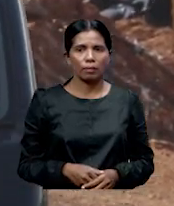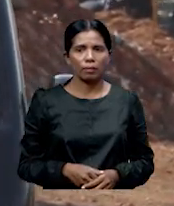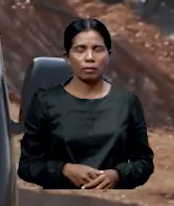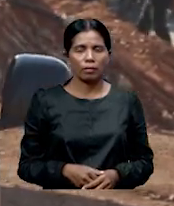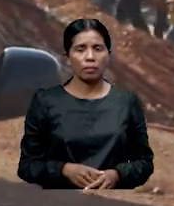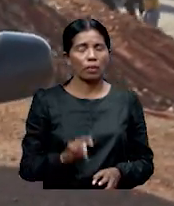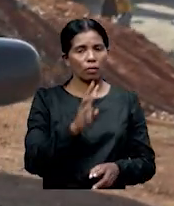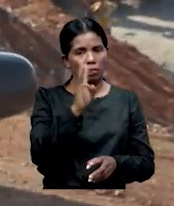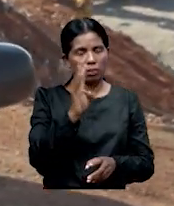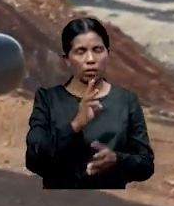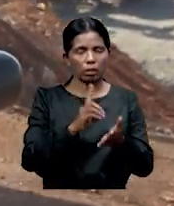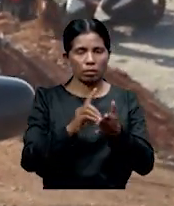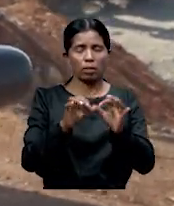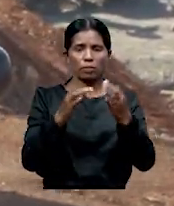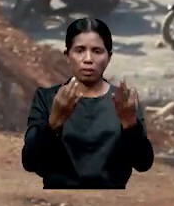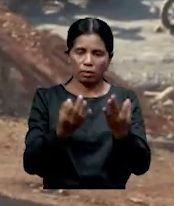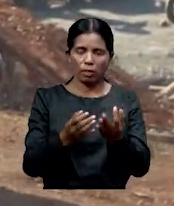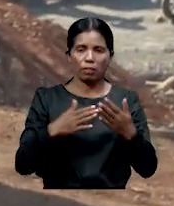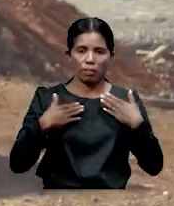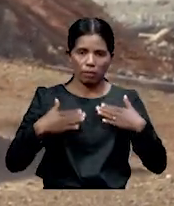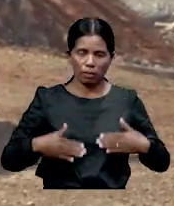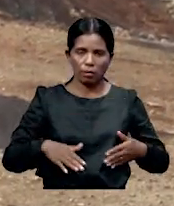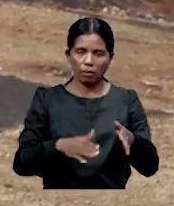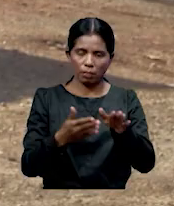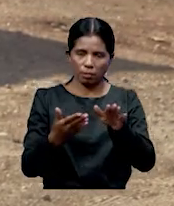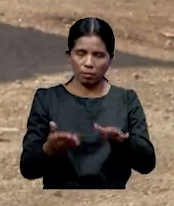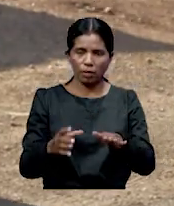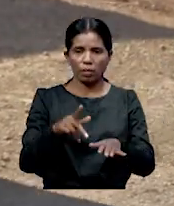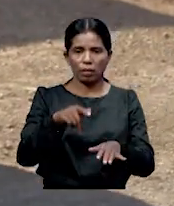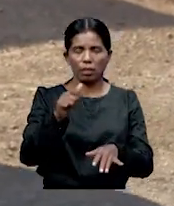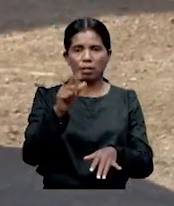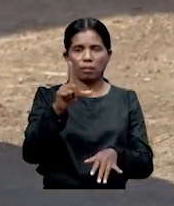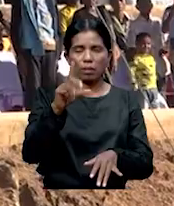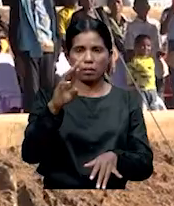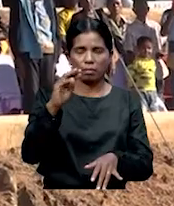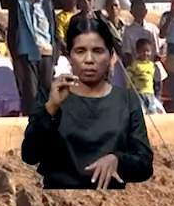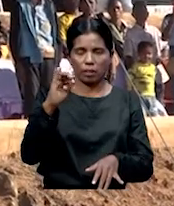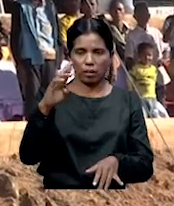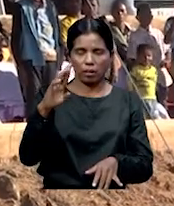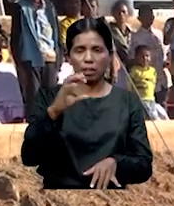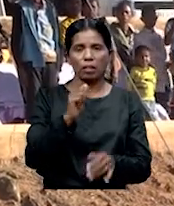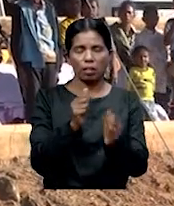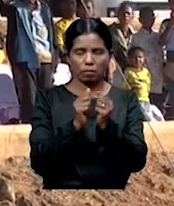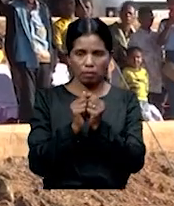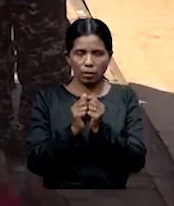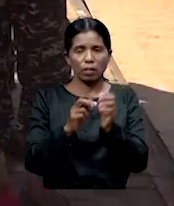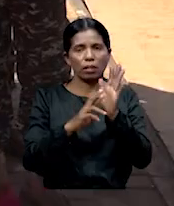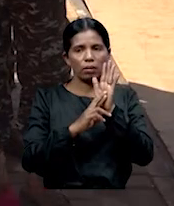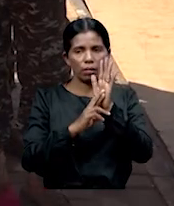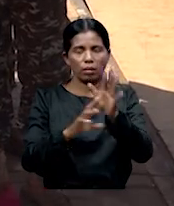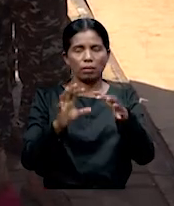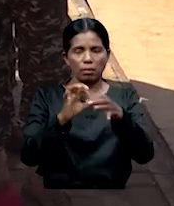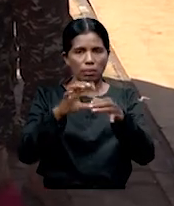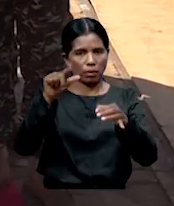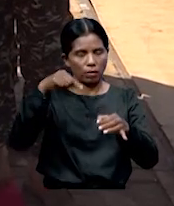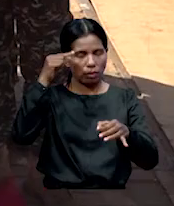Quarta semana ni família Matebian, Rússia Saudosa, Palmeira Freitas dos Reis da Silva, Hamuto com representante membro do